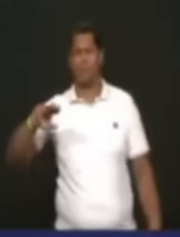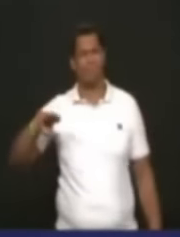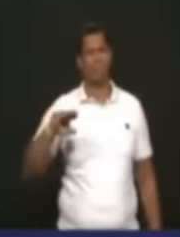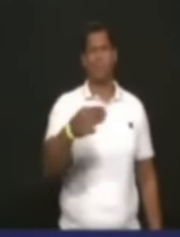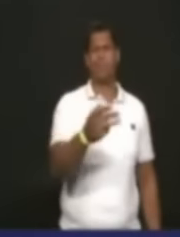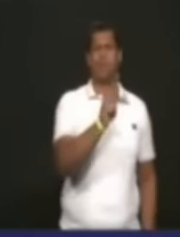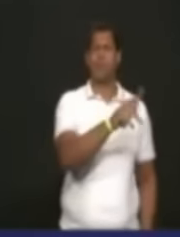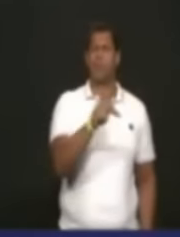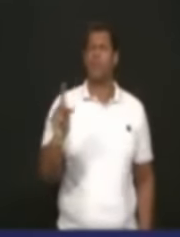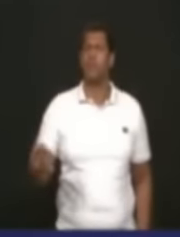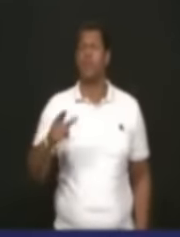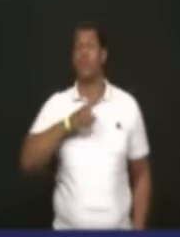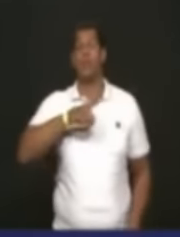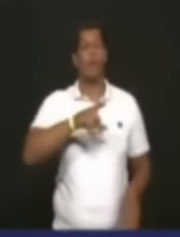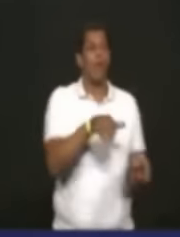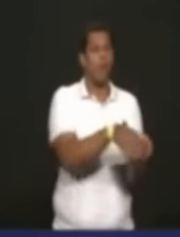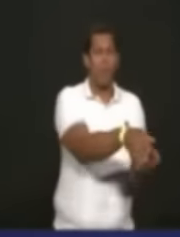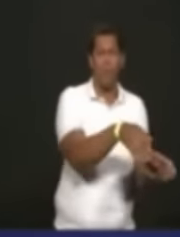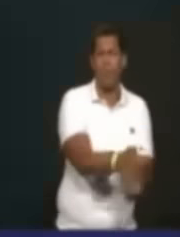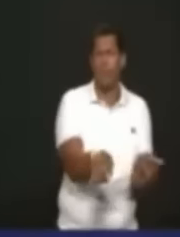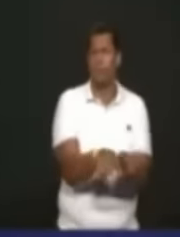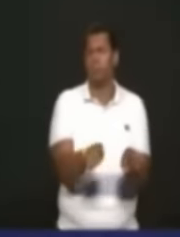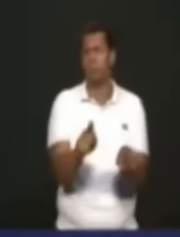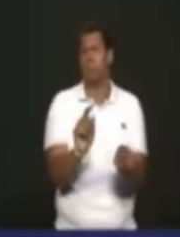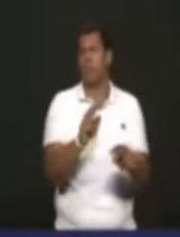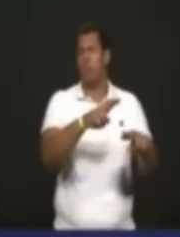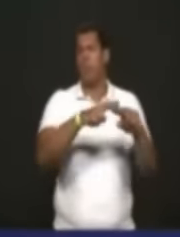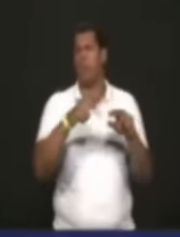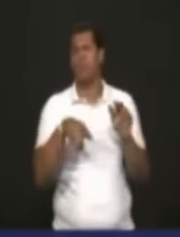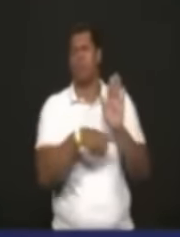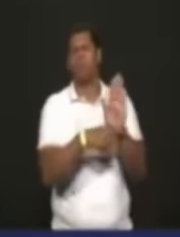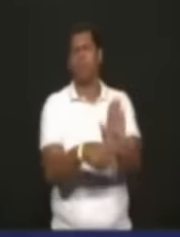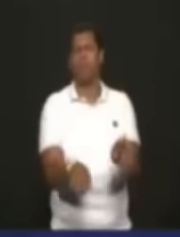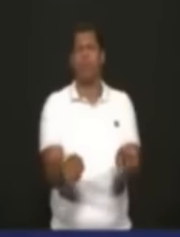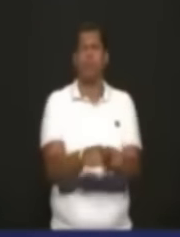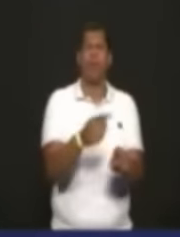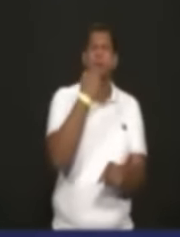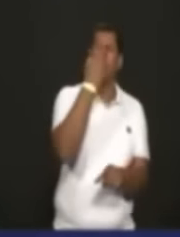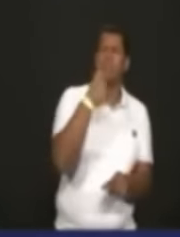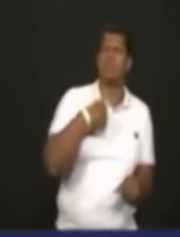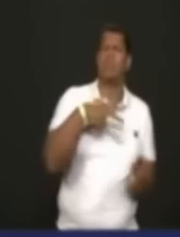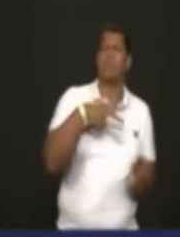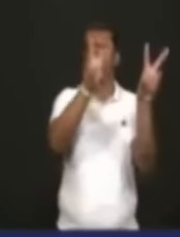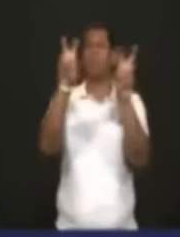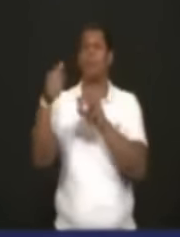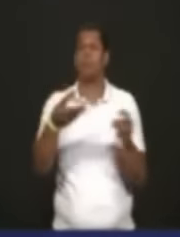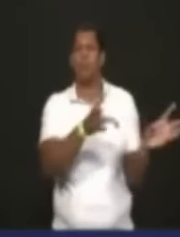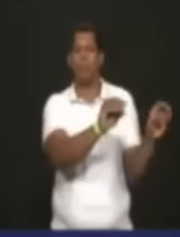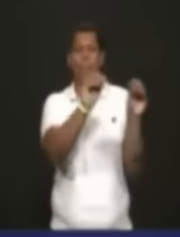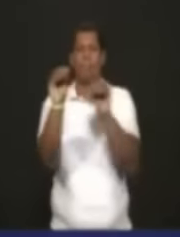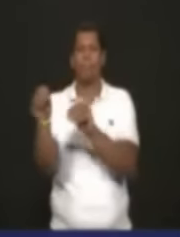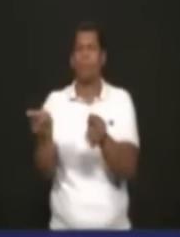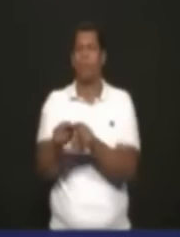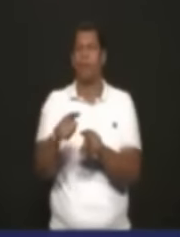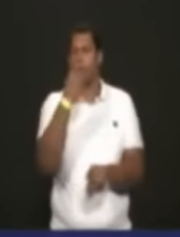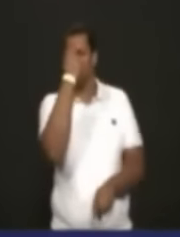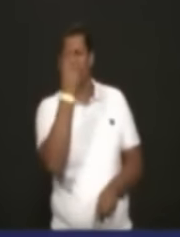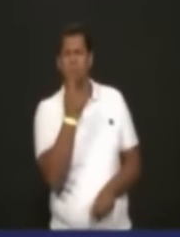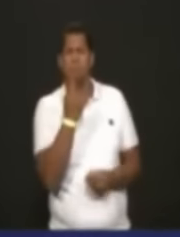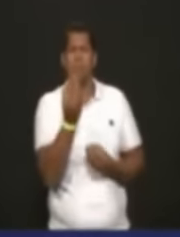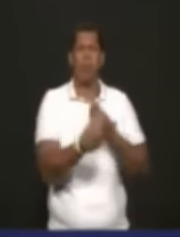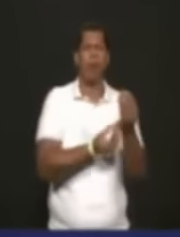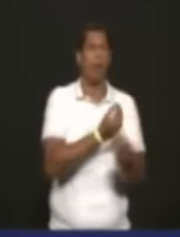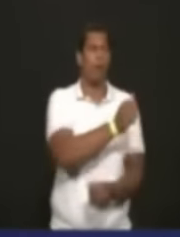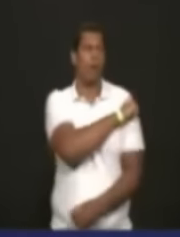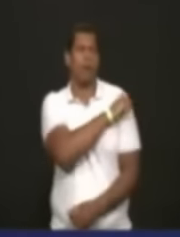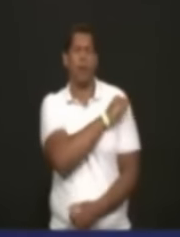é um conselho que cuida da questão educacional. Eu acho que esses temas não devem ser trazidos, ainda mais que o perfil dos nossos alunos é o perfil